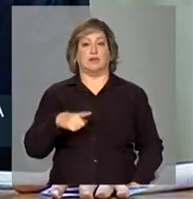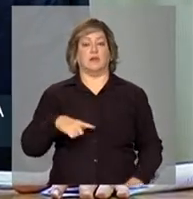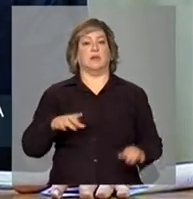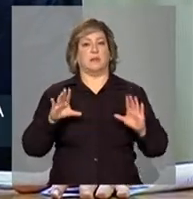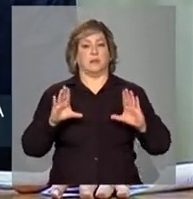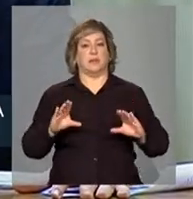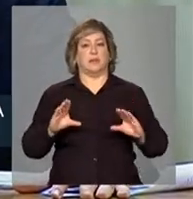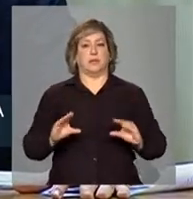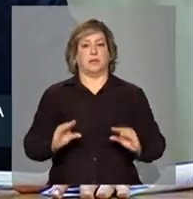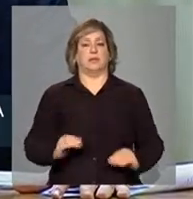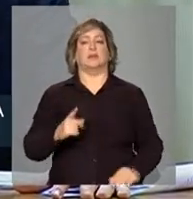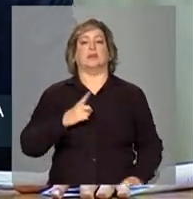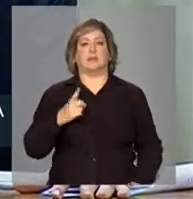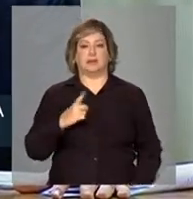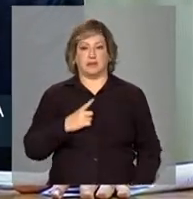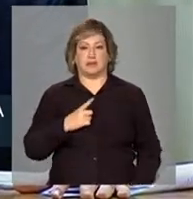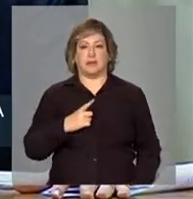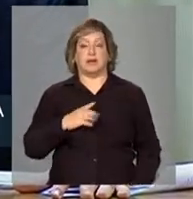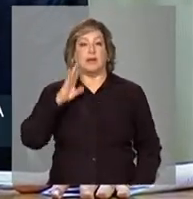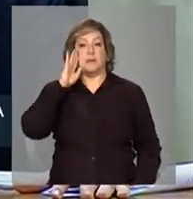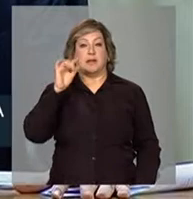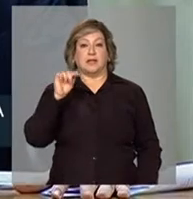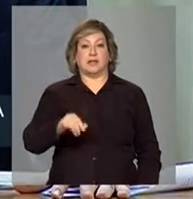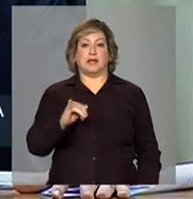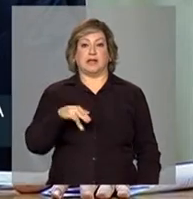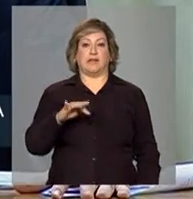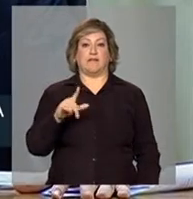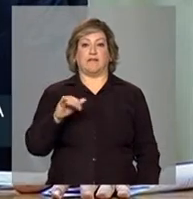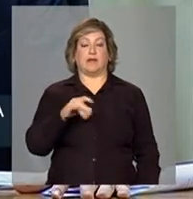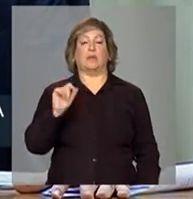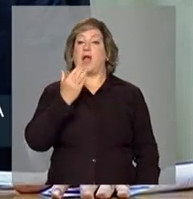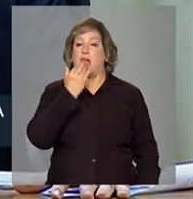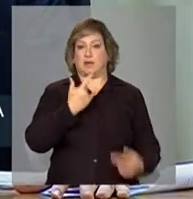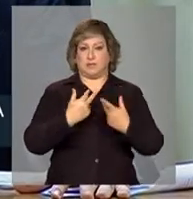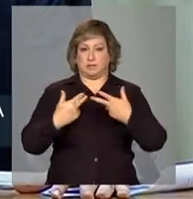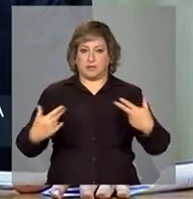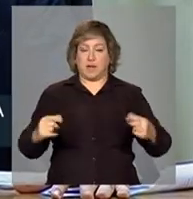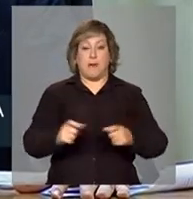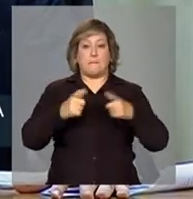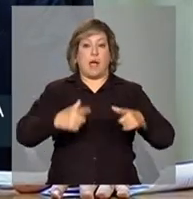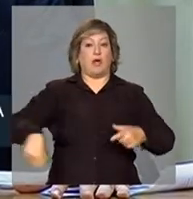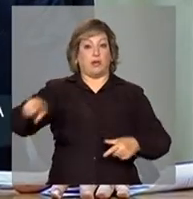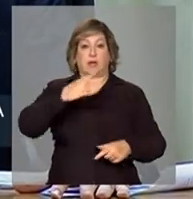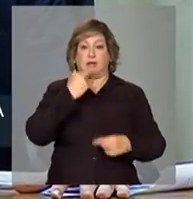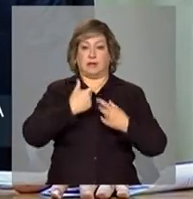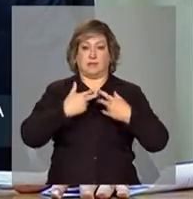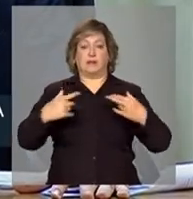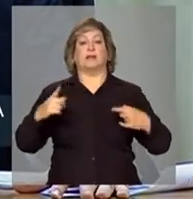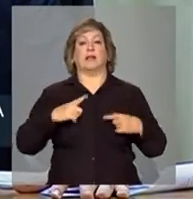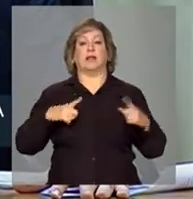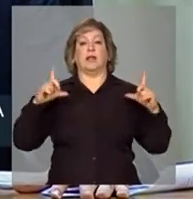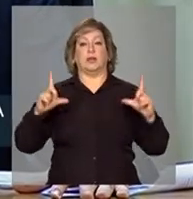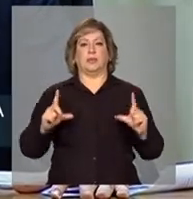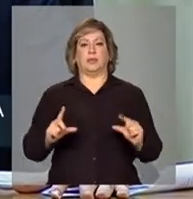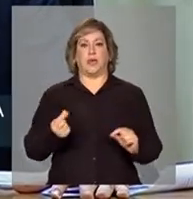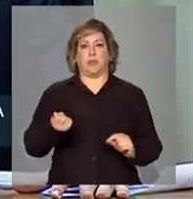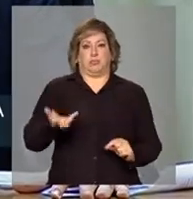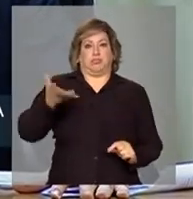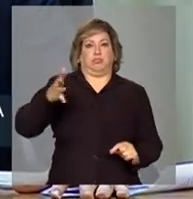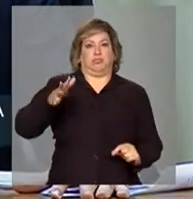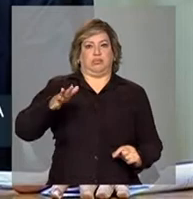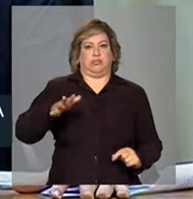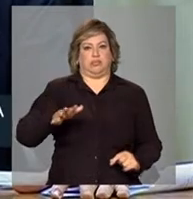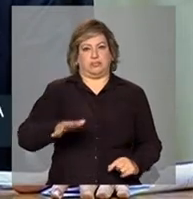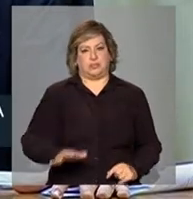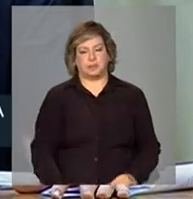caindo né Principalmente a inflação de alimentos a maioria dos alimentos está reduzindo o preço os